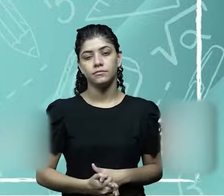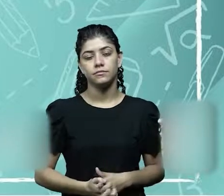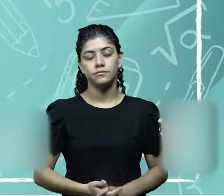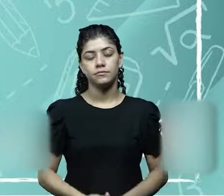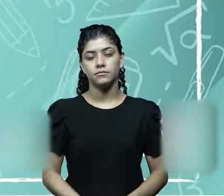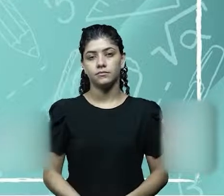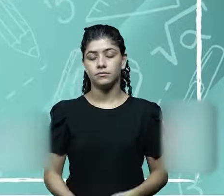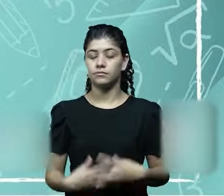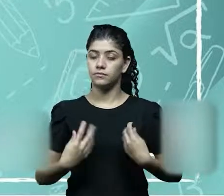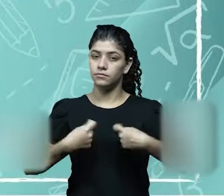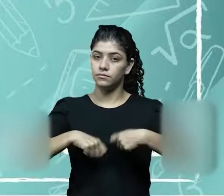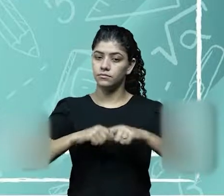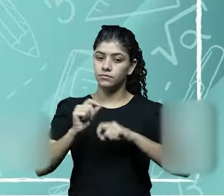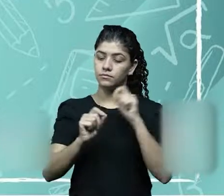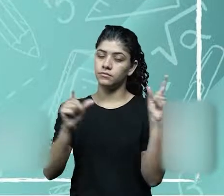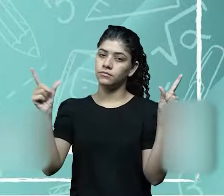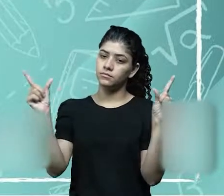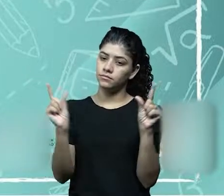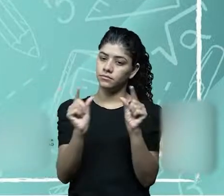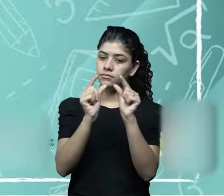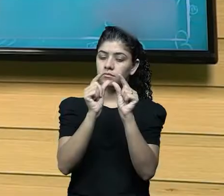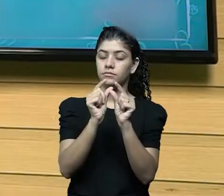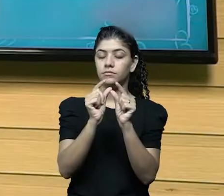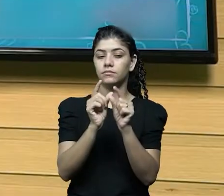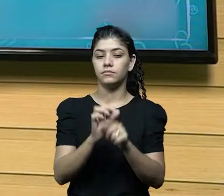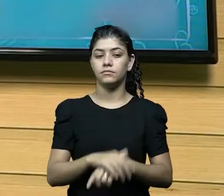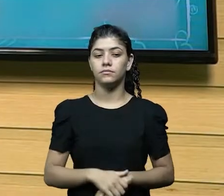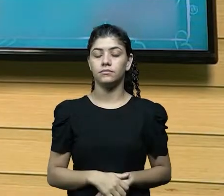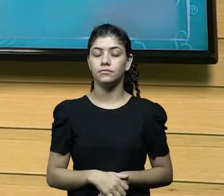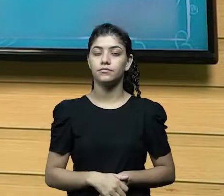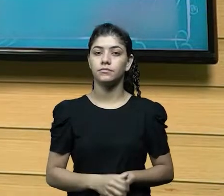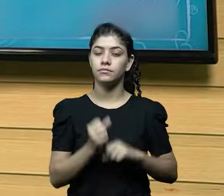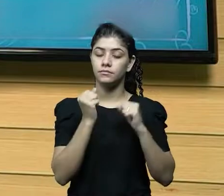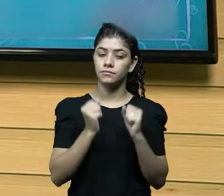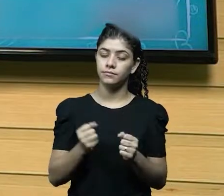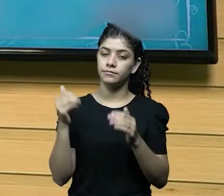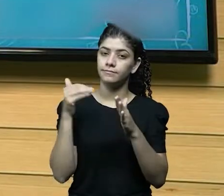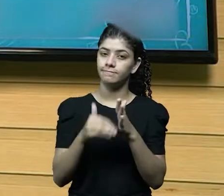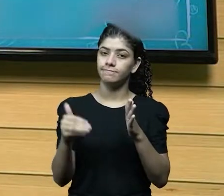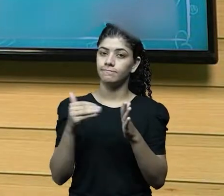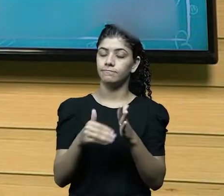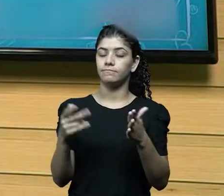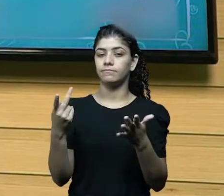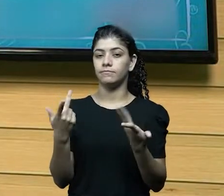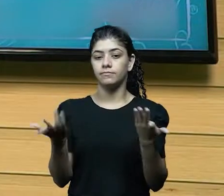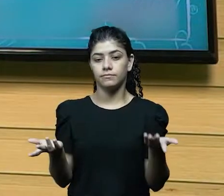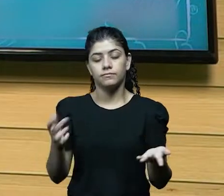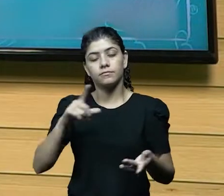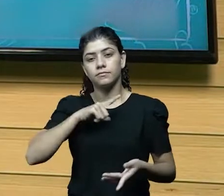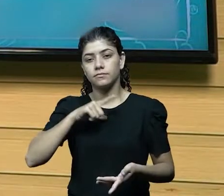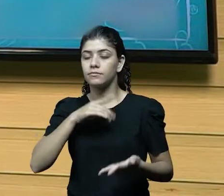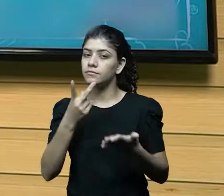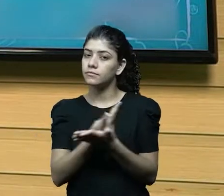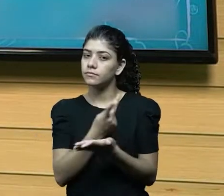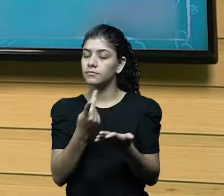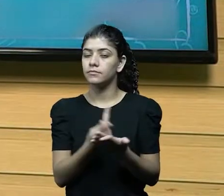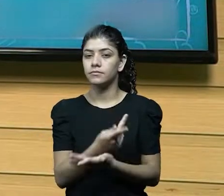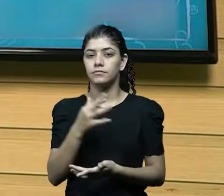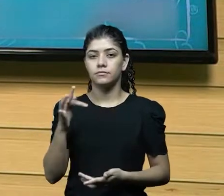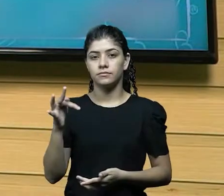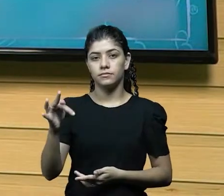e aí ele precisa diminuir, tá, os elementos que podem afetar no erro, ou seja, ele